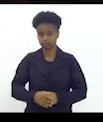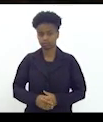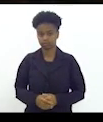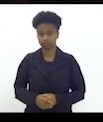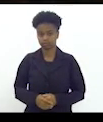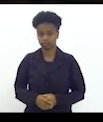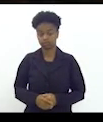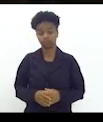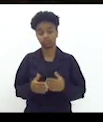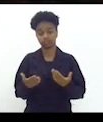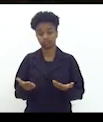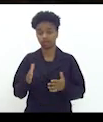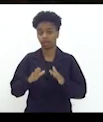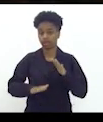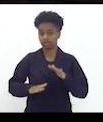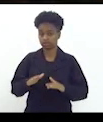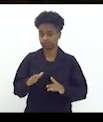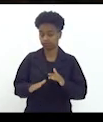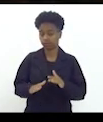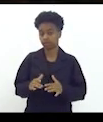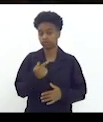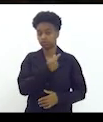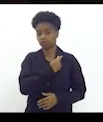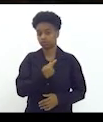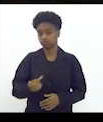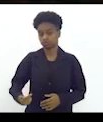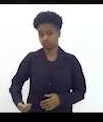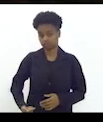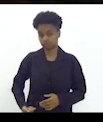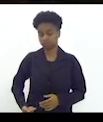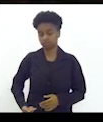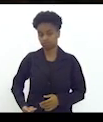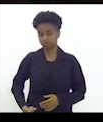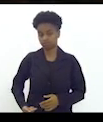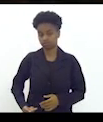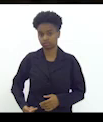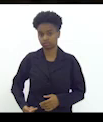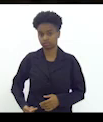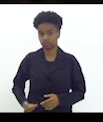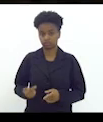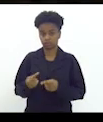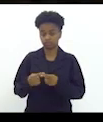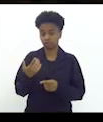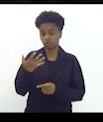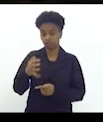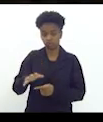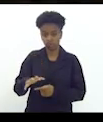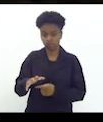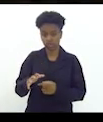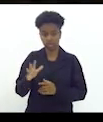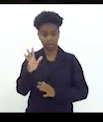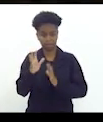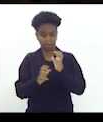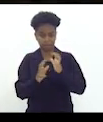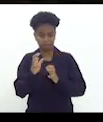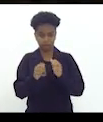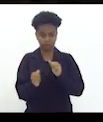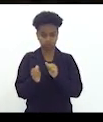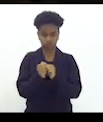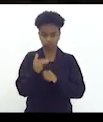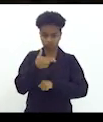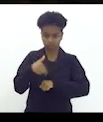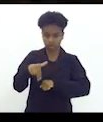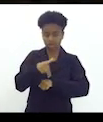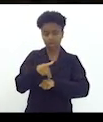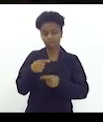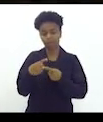E, muitas vezes, os governadores, por não quererem confronto com a União, porque já são,